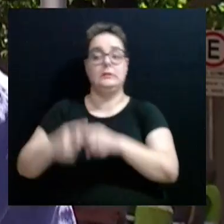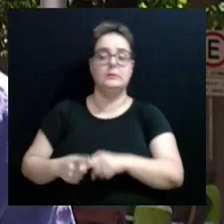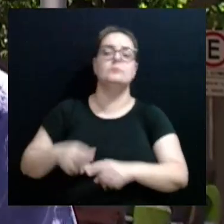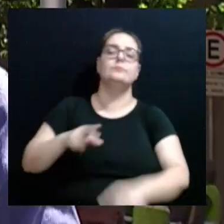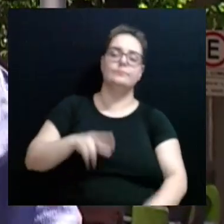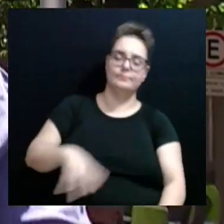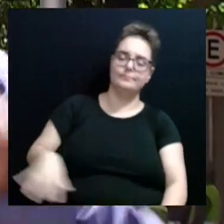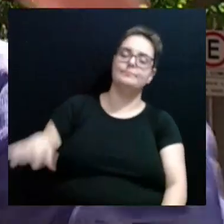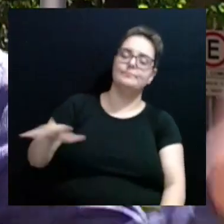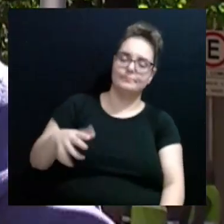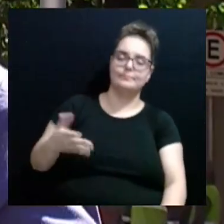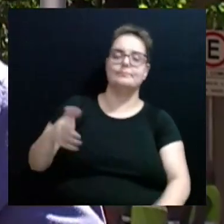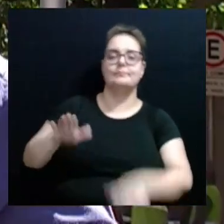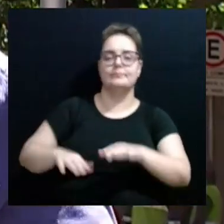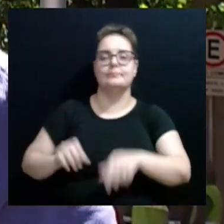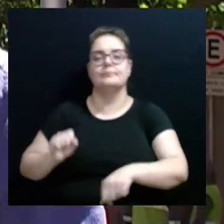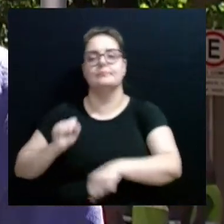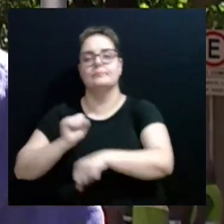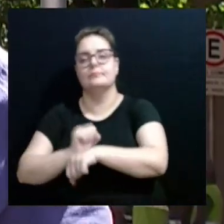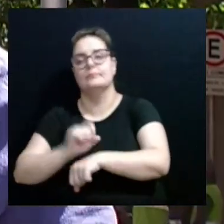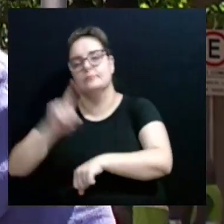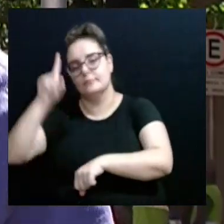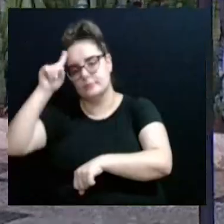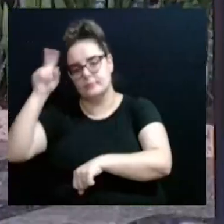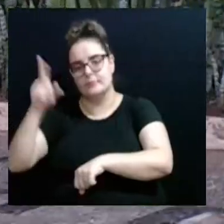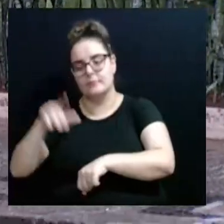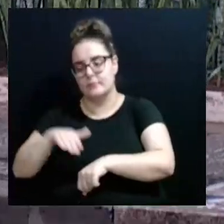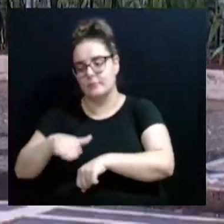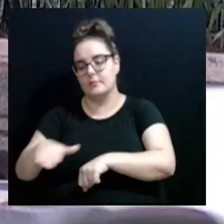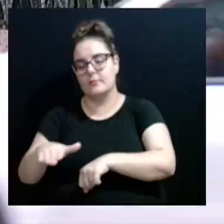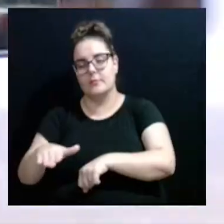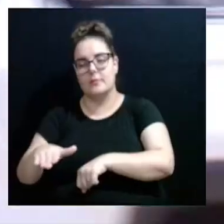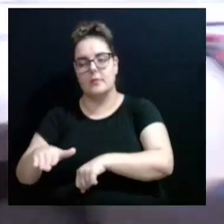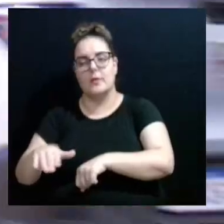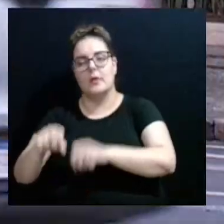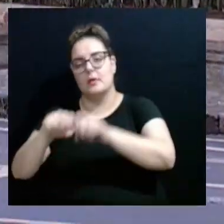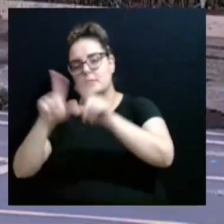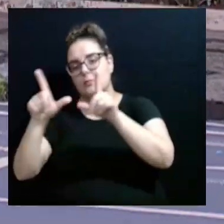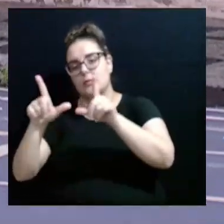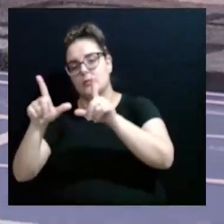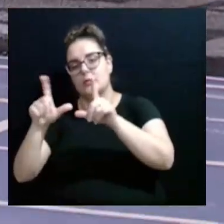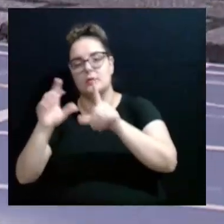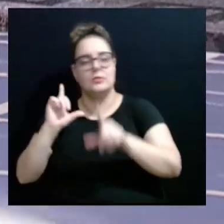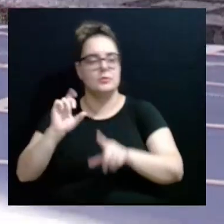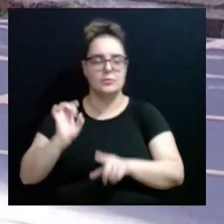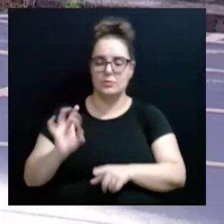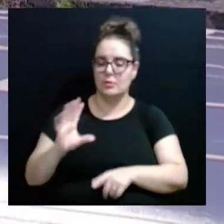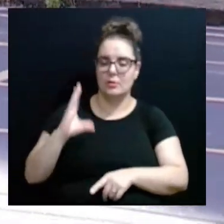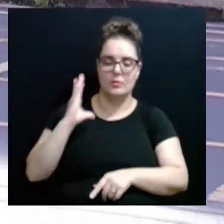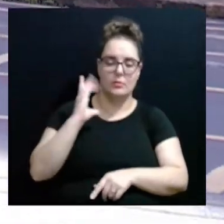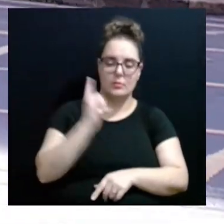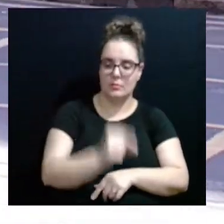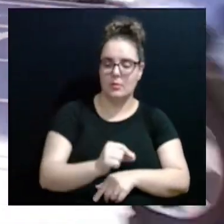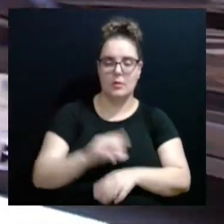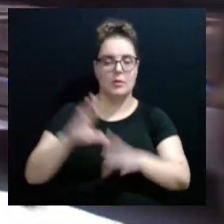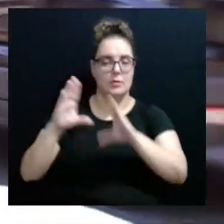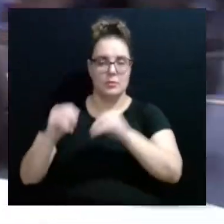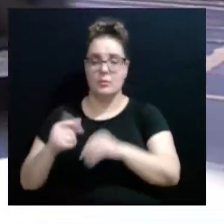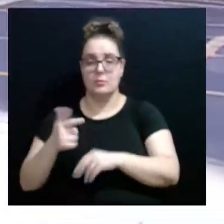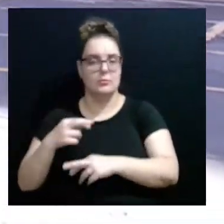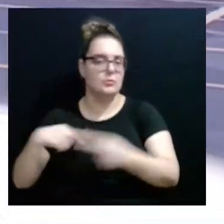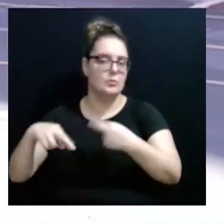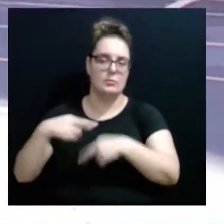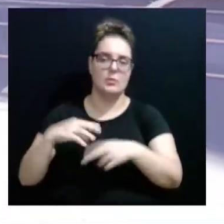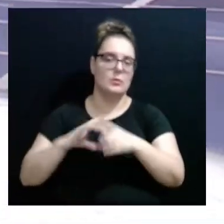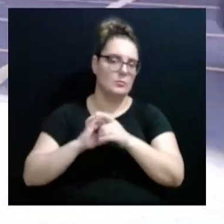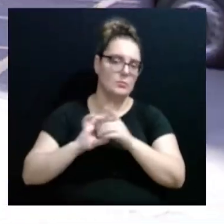pessoa parava durante o dia e saía só à noite, então não tinha uma rotatividade de um uso mais democrático mesmo, de uma rotatividade mais dinâmica,